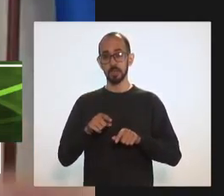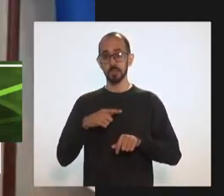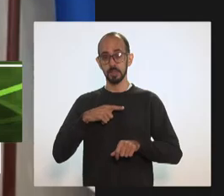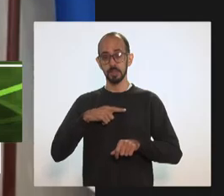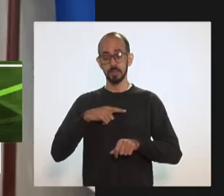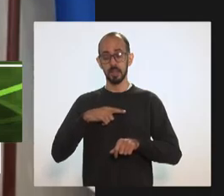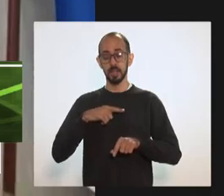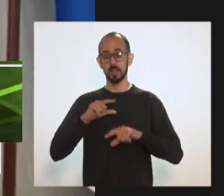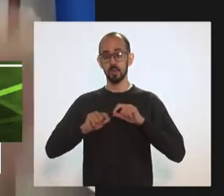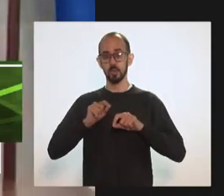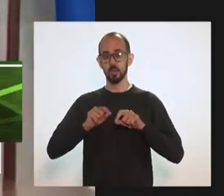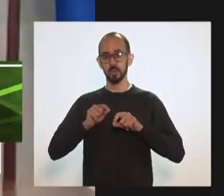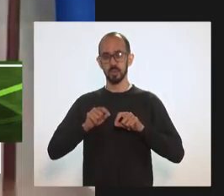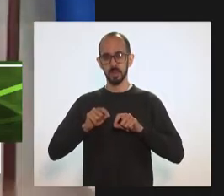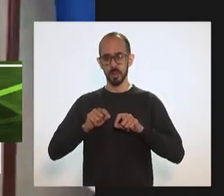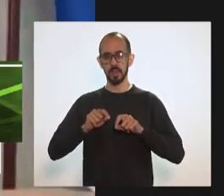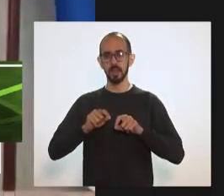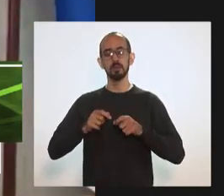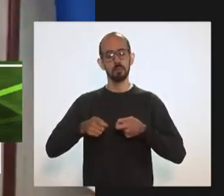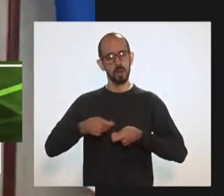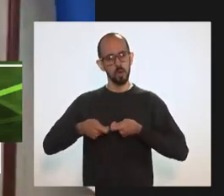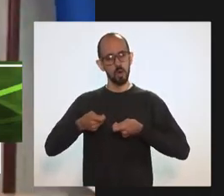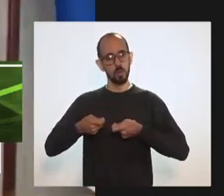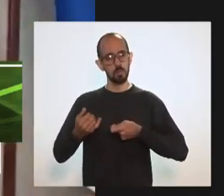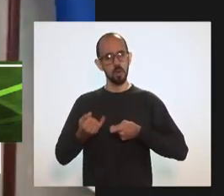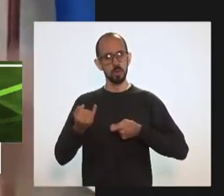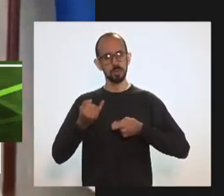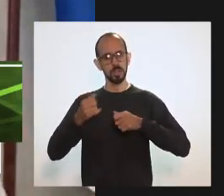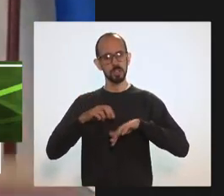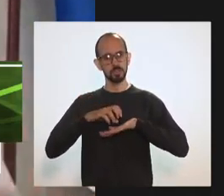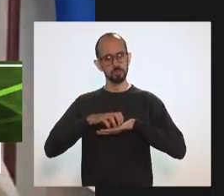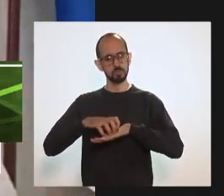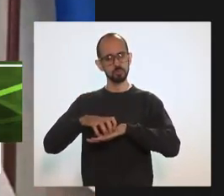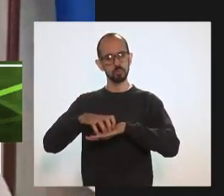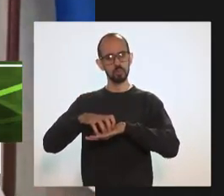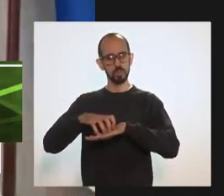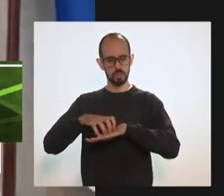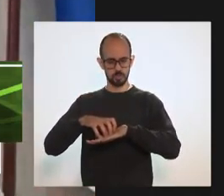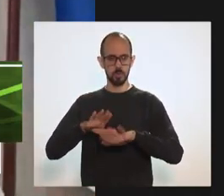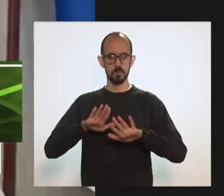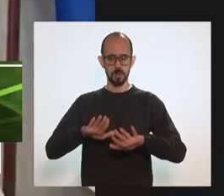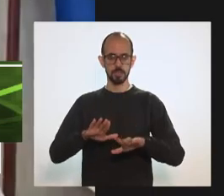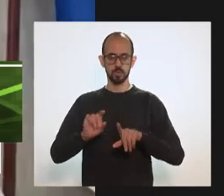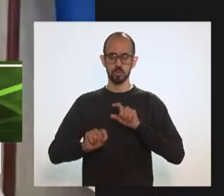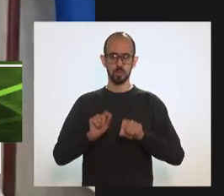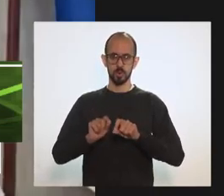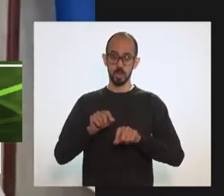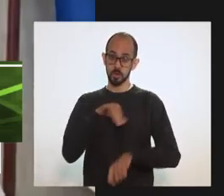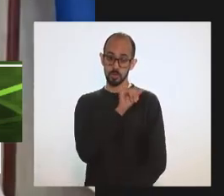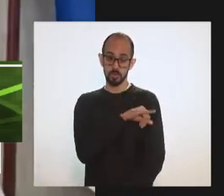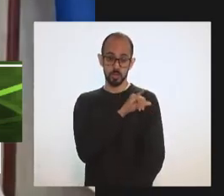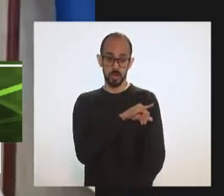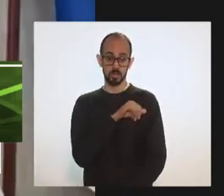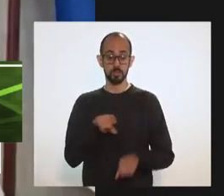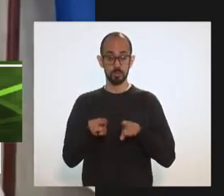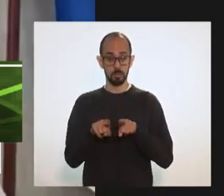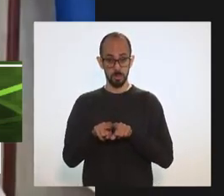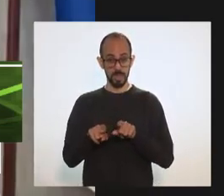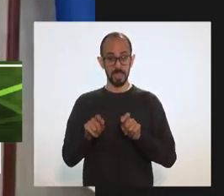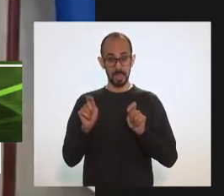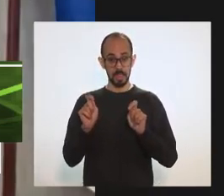E, obviamente, temos um litoral agraciado pelo petróleo, graças a Deus, mas temos uma vocação também muito grande